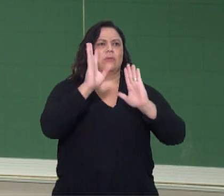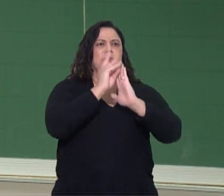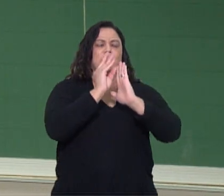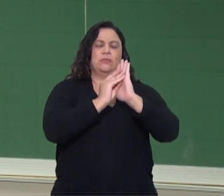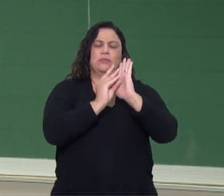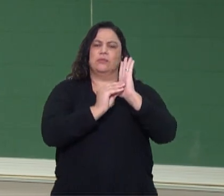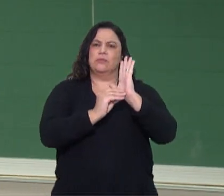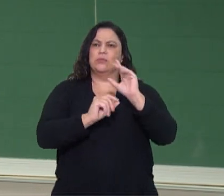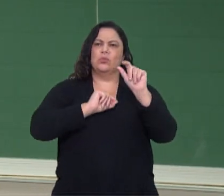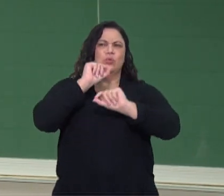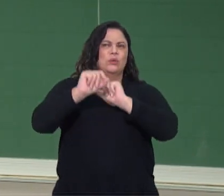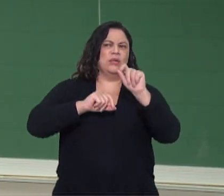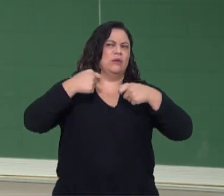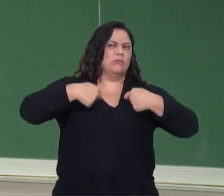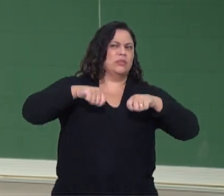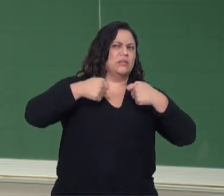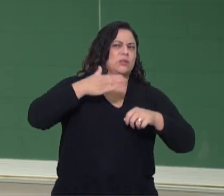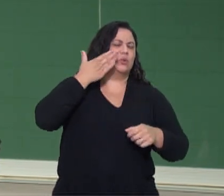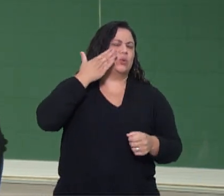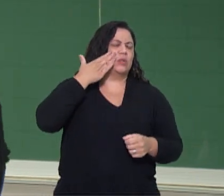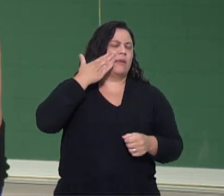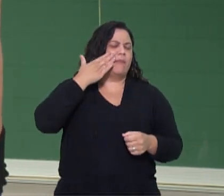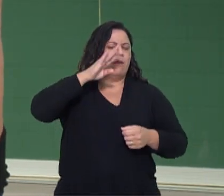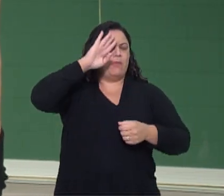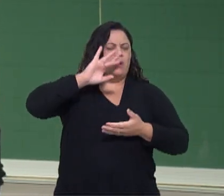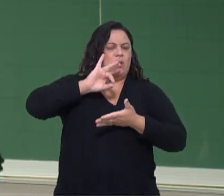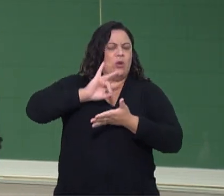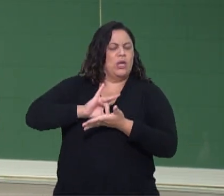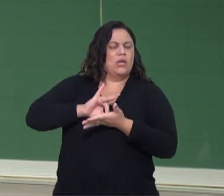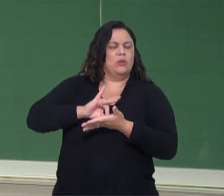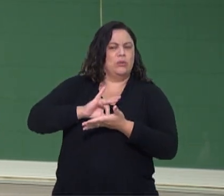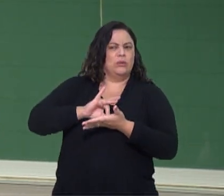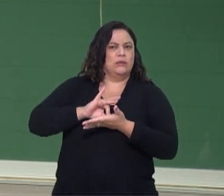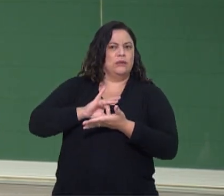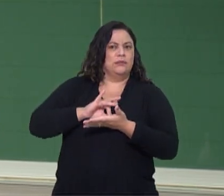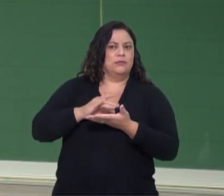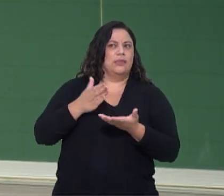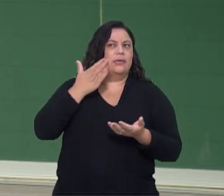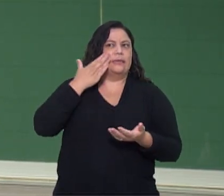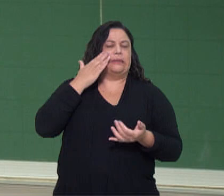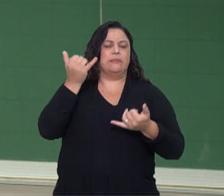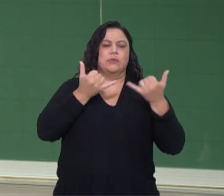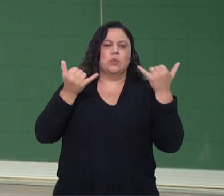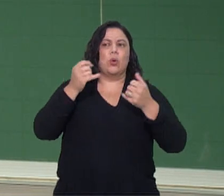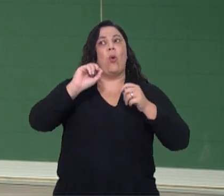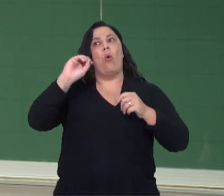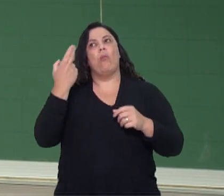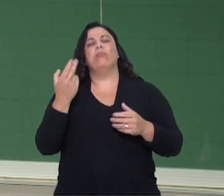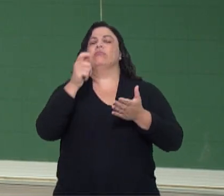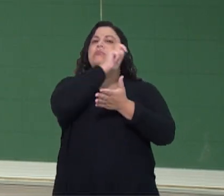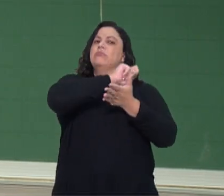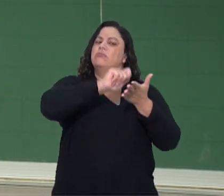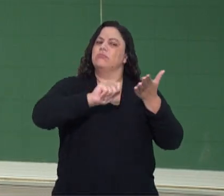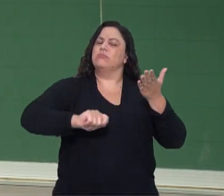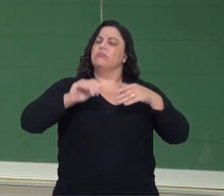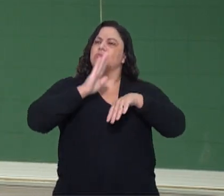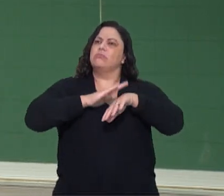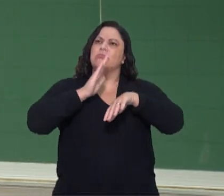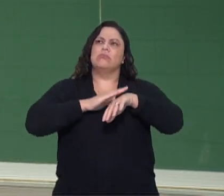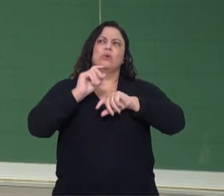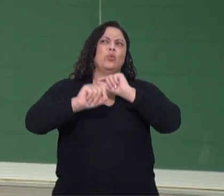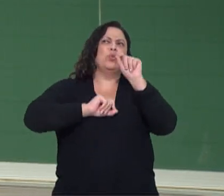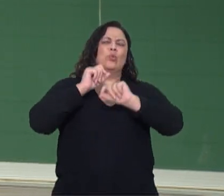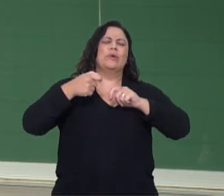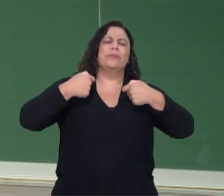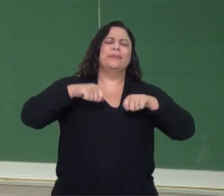eu preciso saber para eu reconhecer numa notícia ou para eu mesmo escrever uma notícia? O que eu preciso saber?